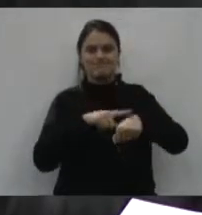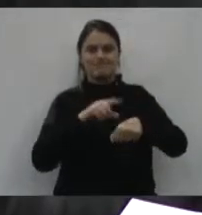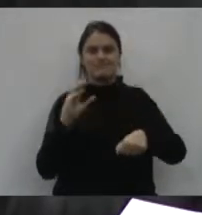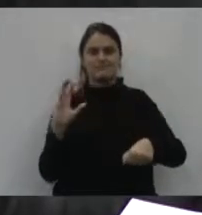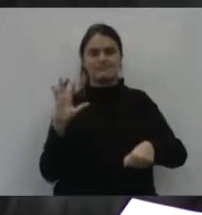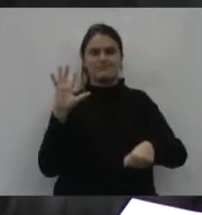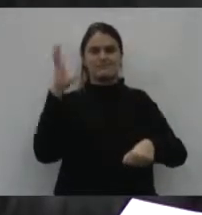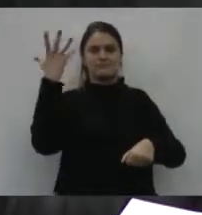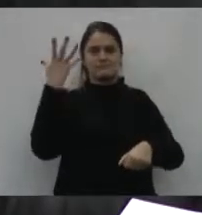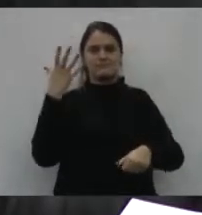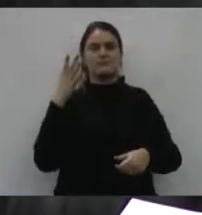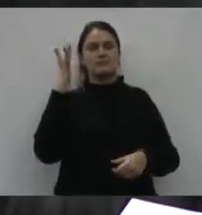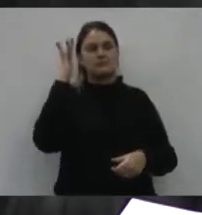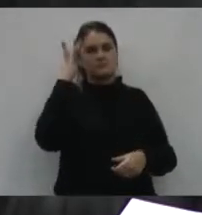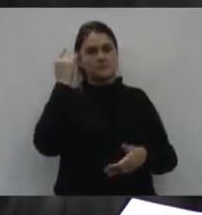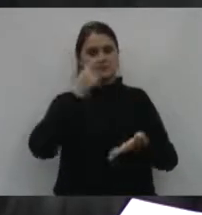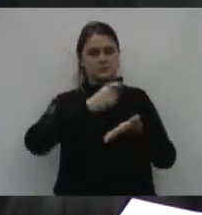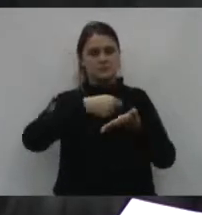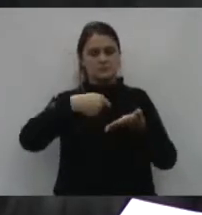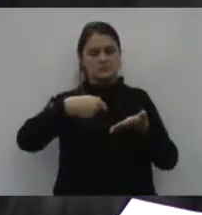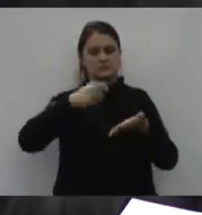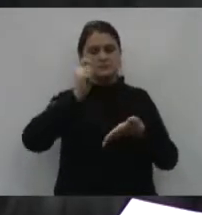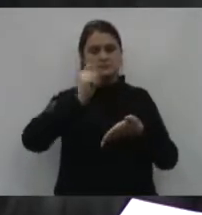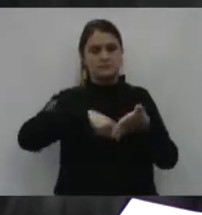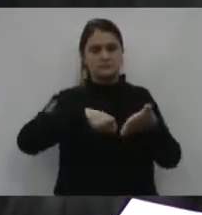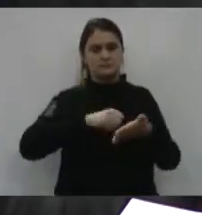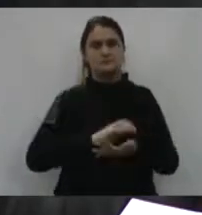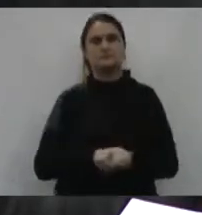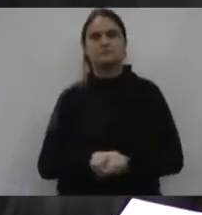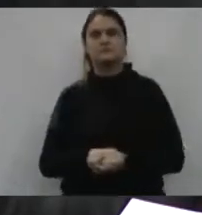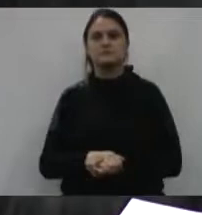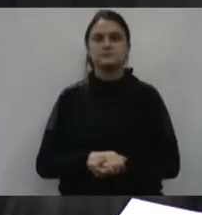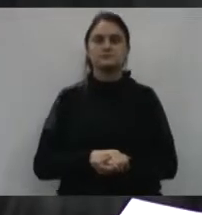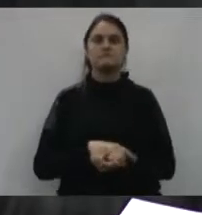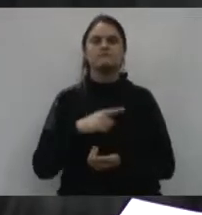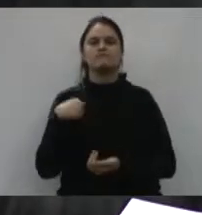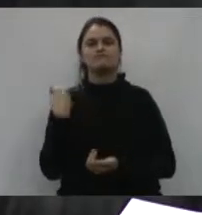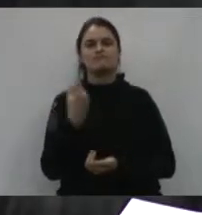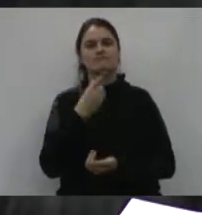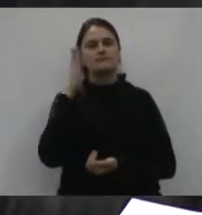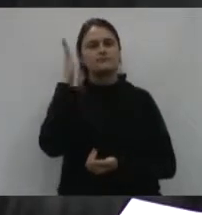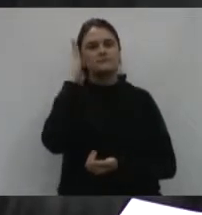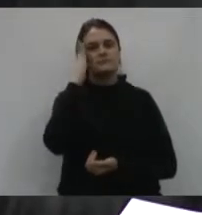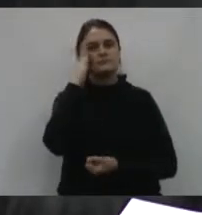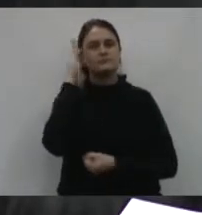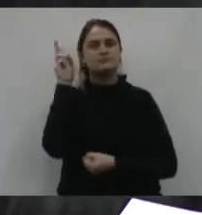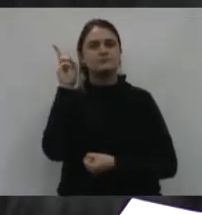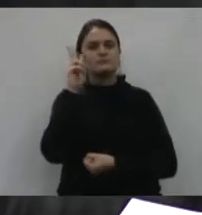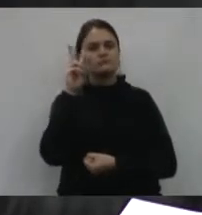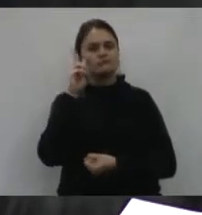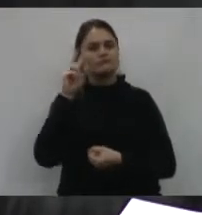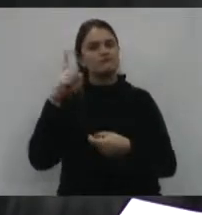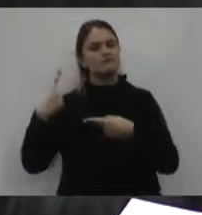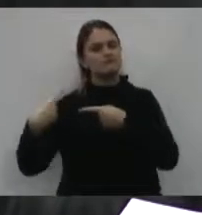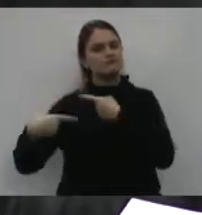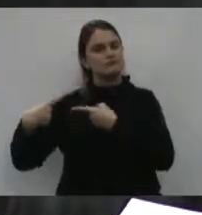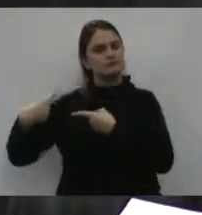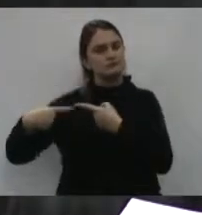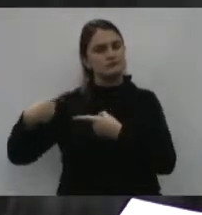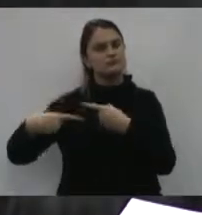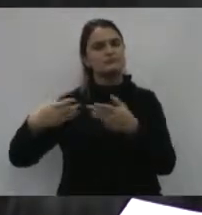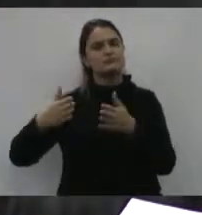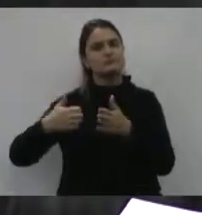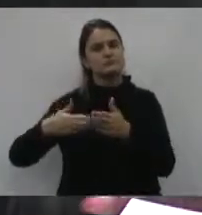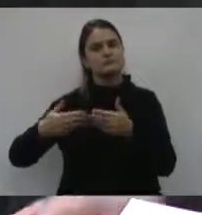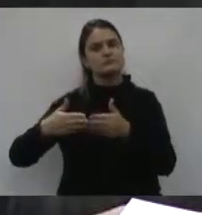esse momento fosse vivenciado no dia da manhã, que é a assinatura da ordem de serviço. Nós sabemos que essa história é